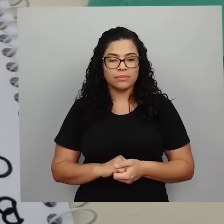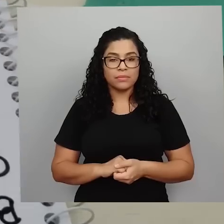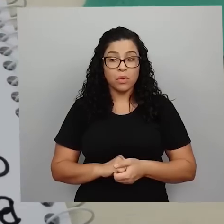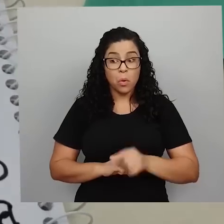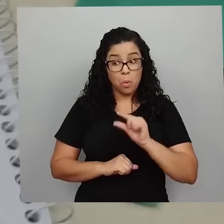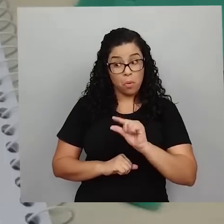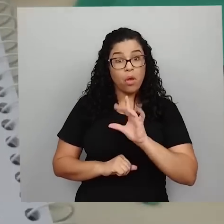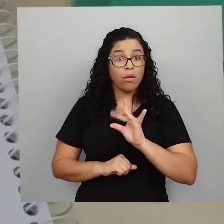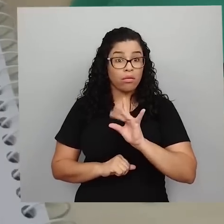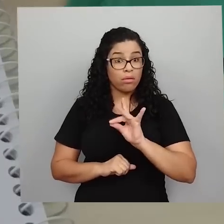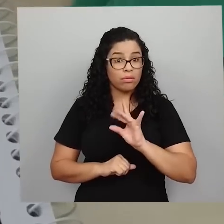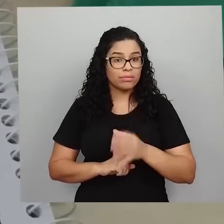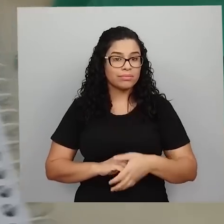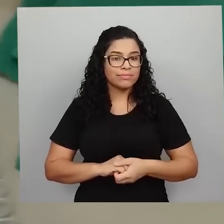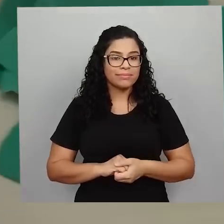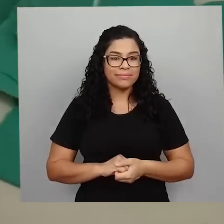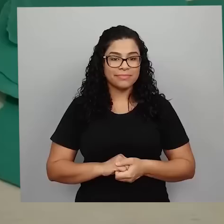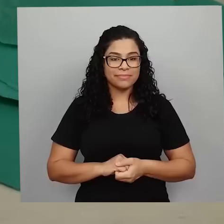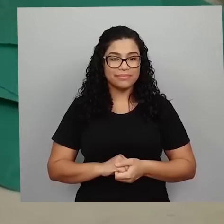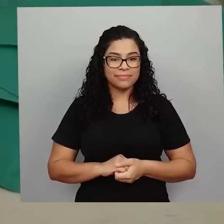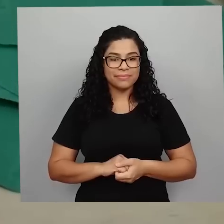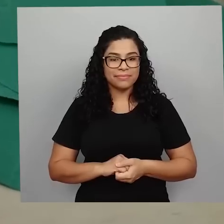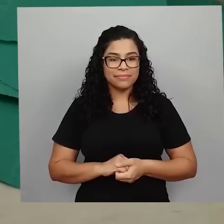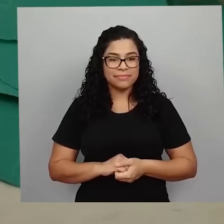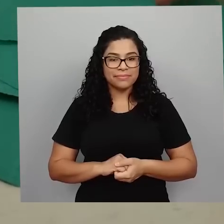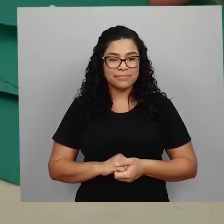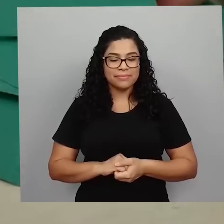Pouca cola, tá bom?